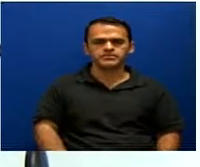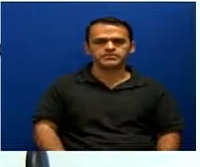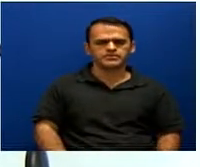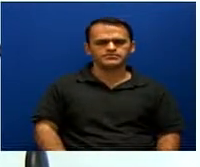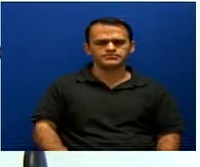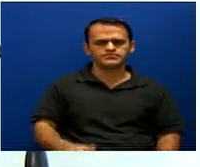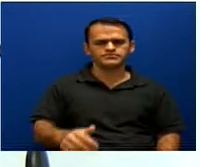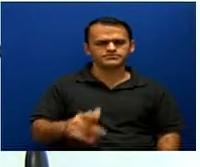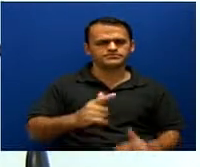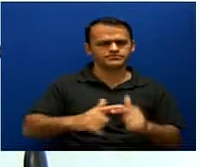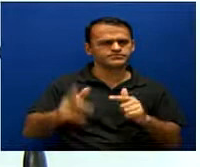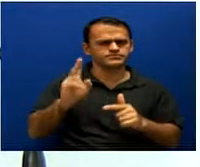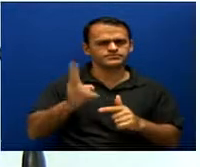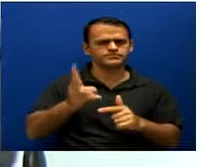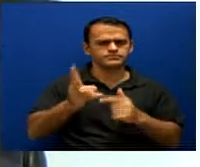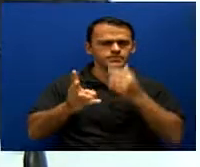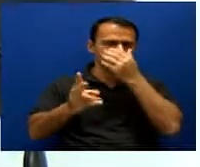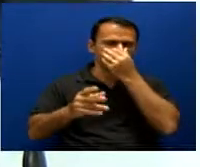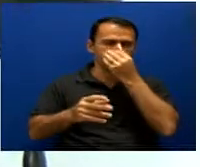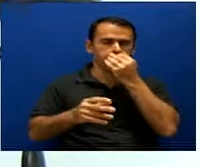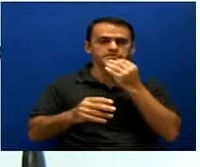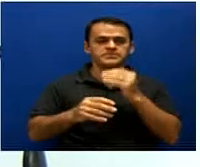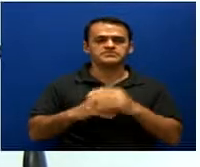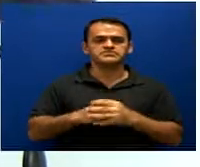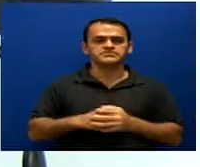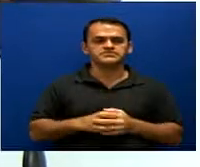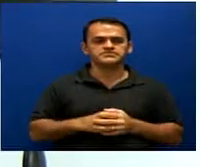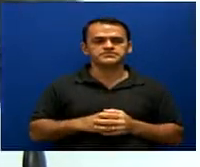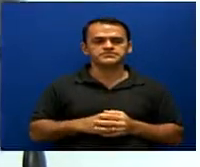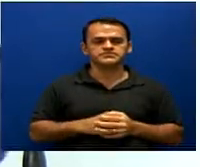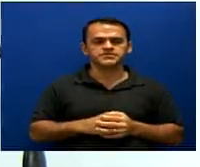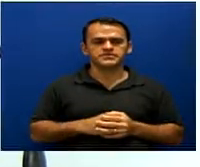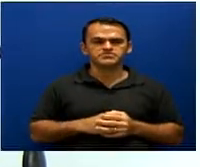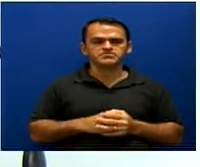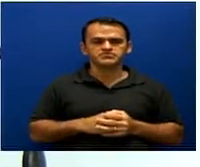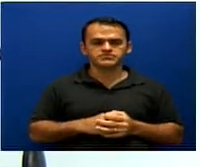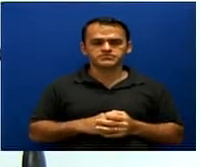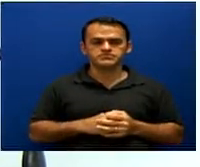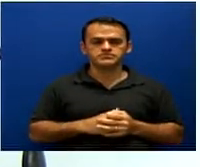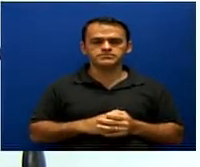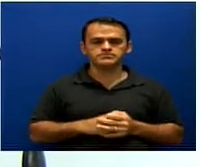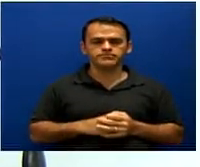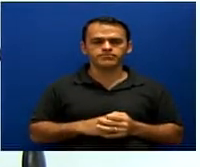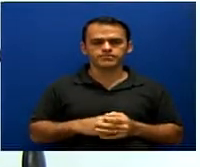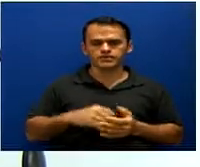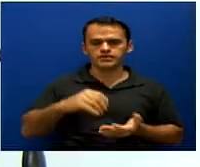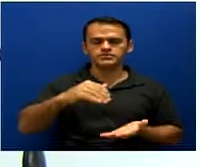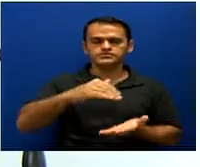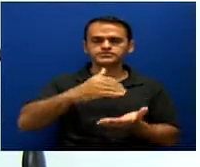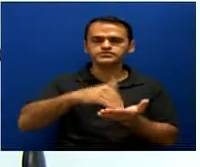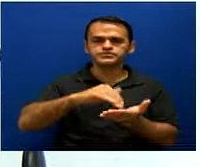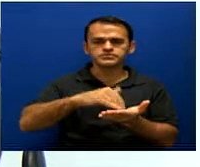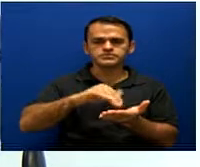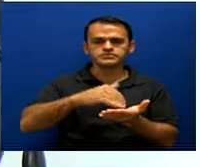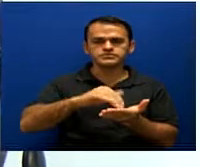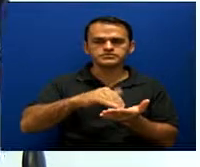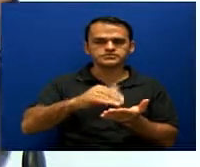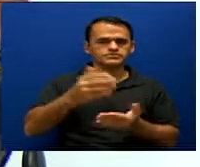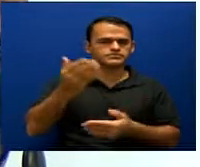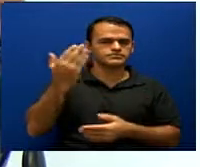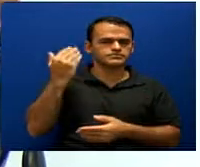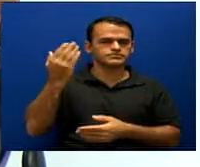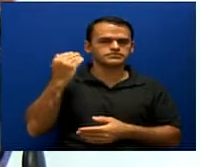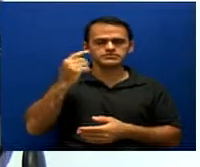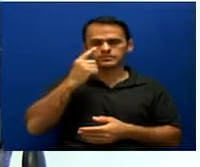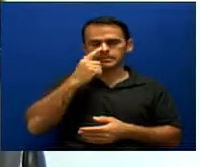Sempre. Sempre. Aliás, até o diretório, até o escritório, quando eu propus